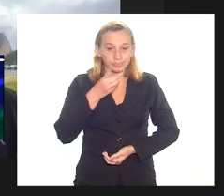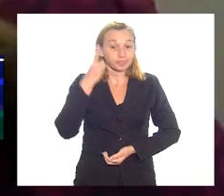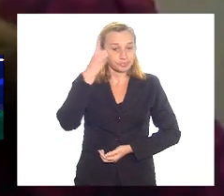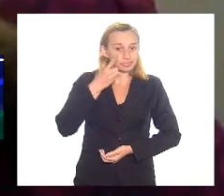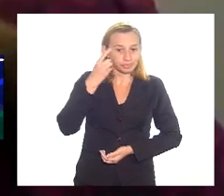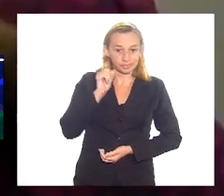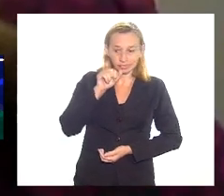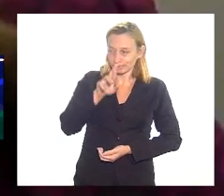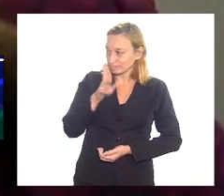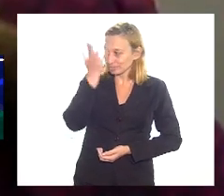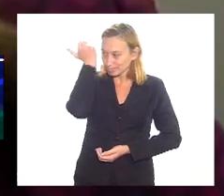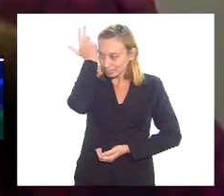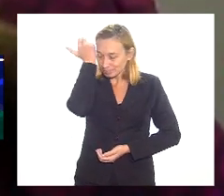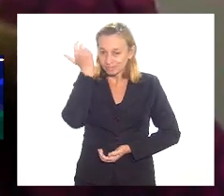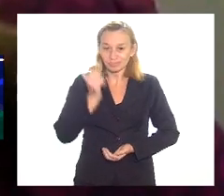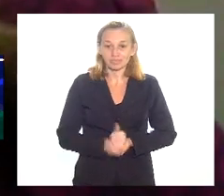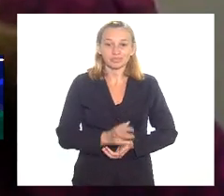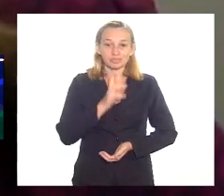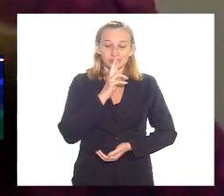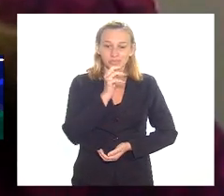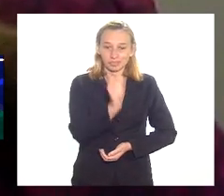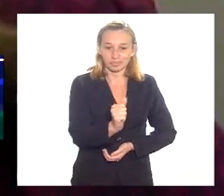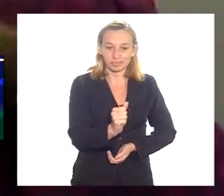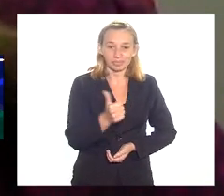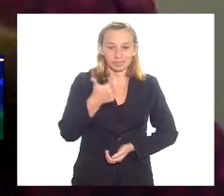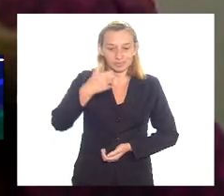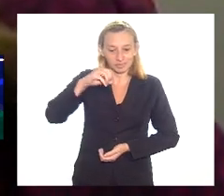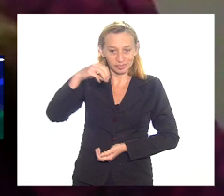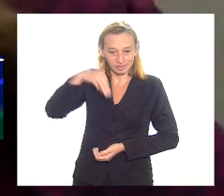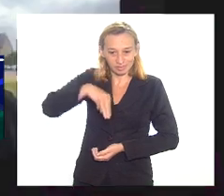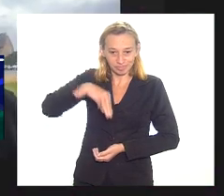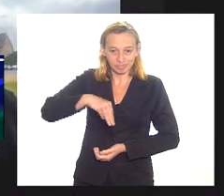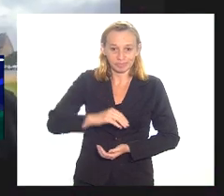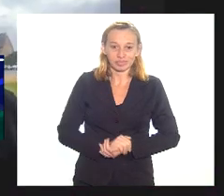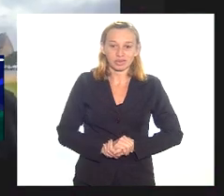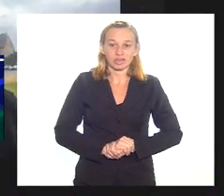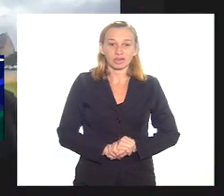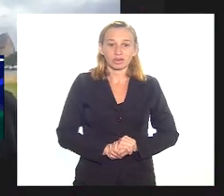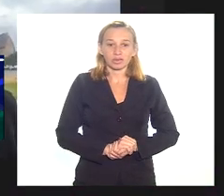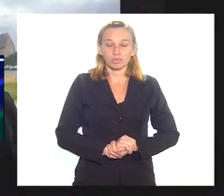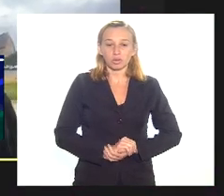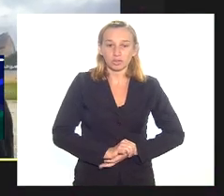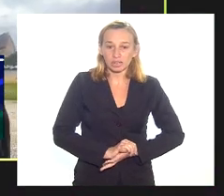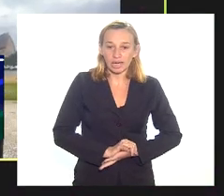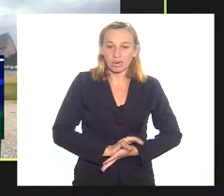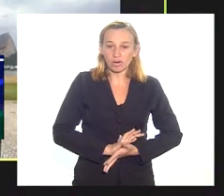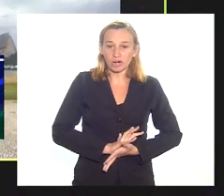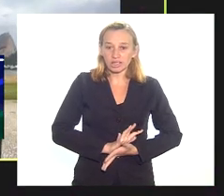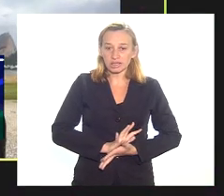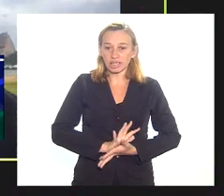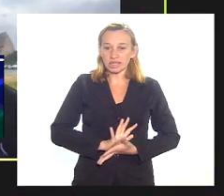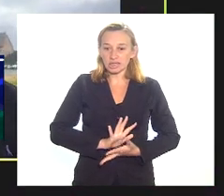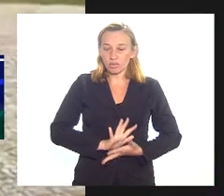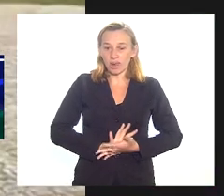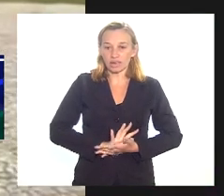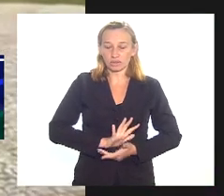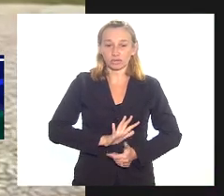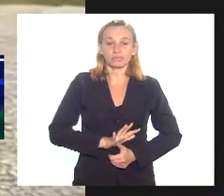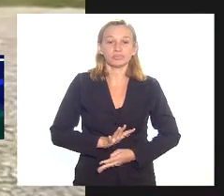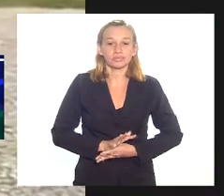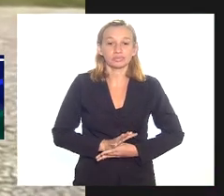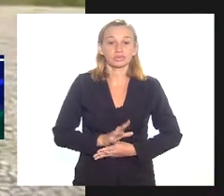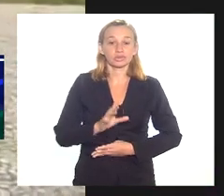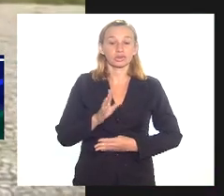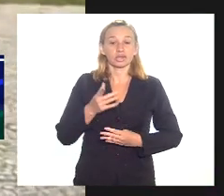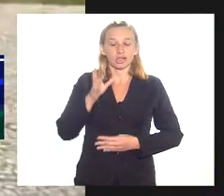Eliomar Coelho. Deputado Rodrigo Amorim, Vossa Excelência tem 10 minutos. Senhora presidente, o dia de